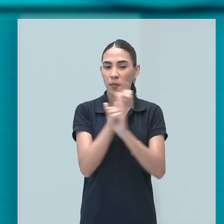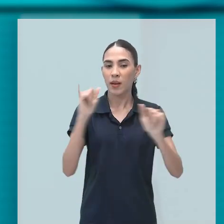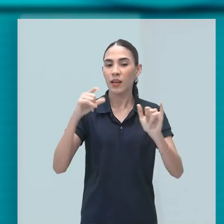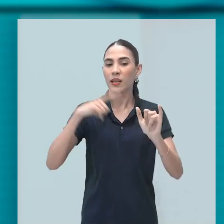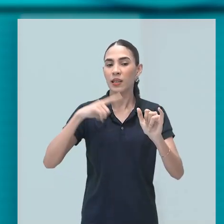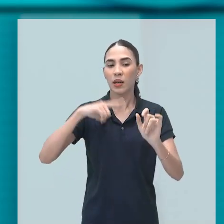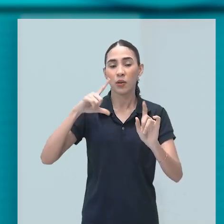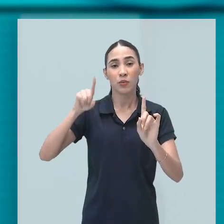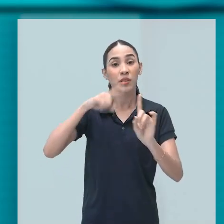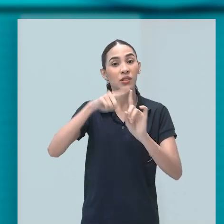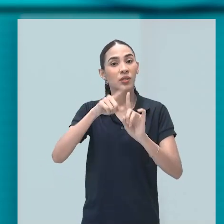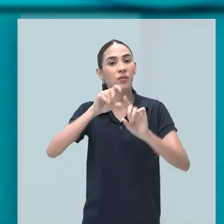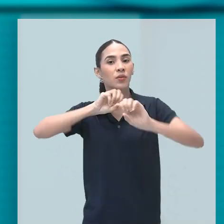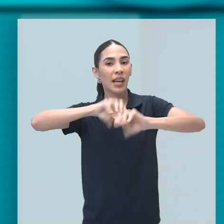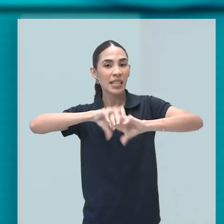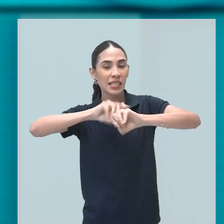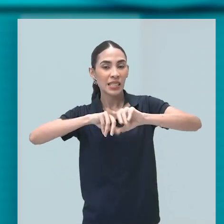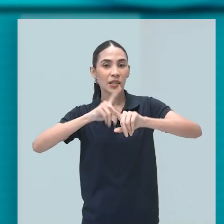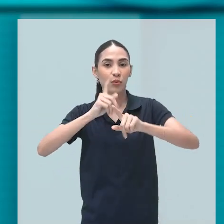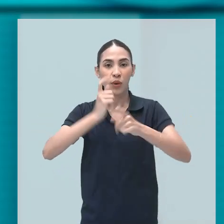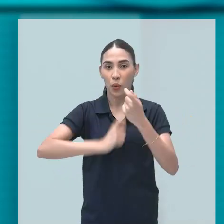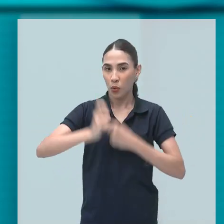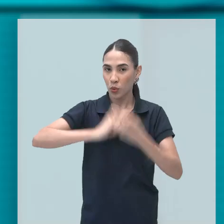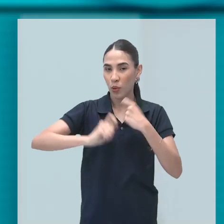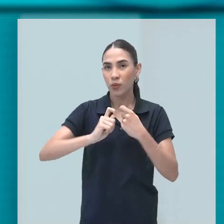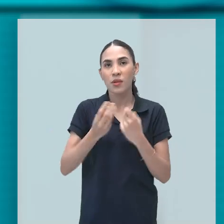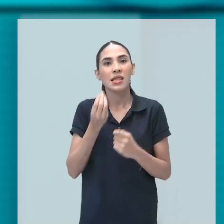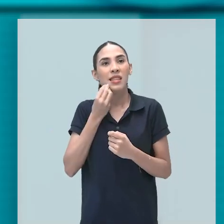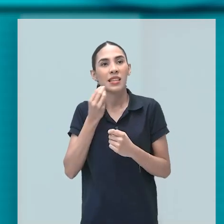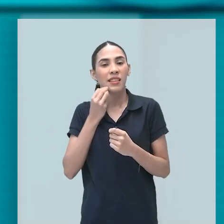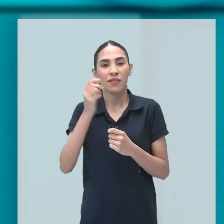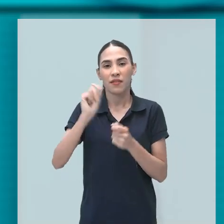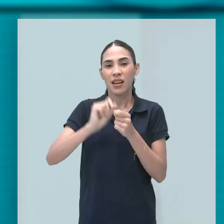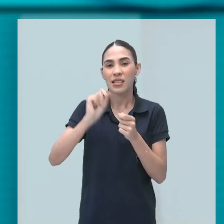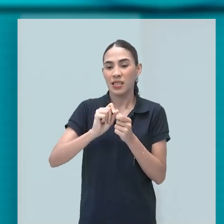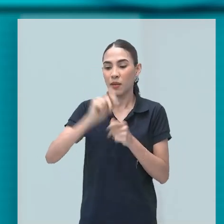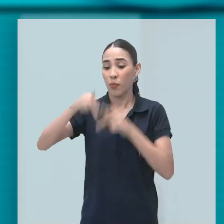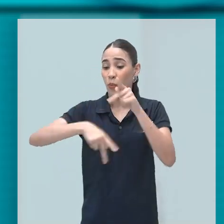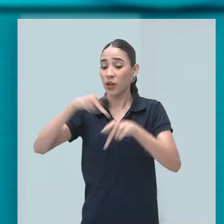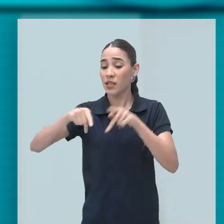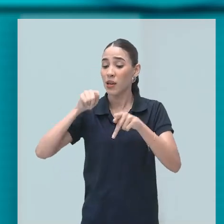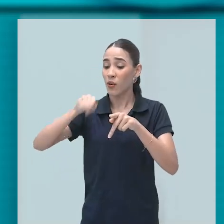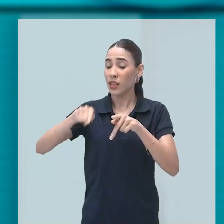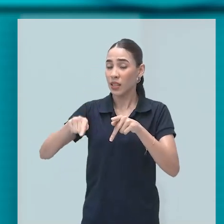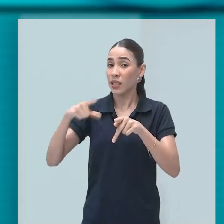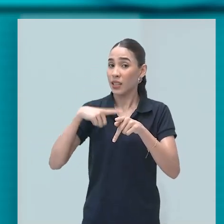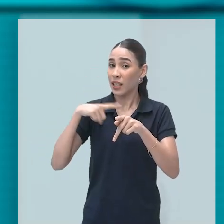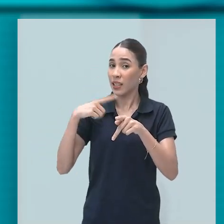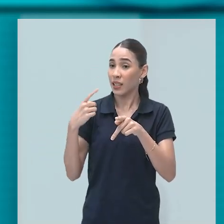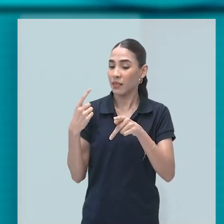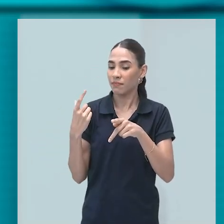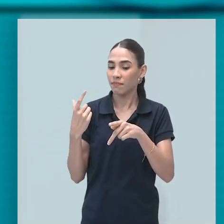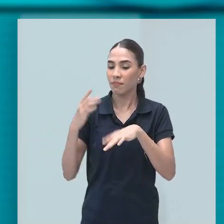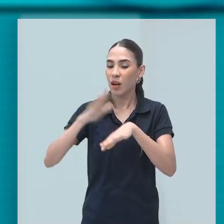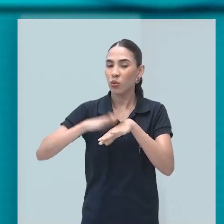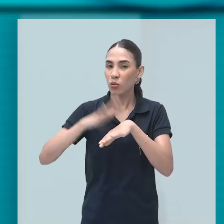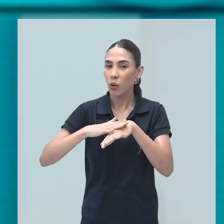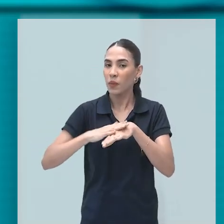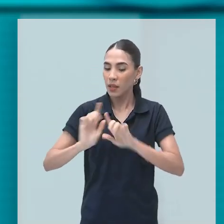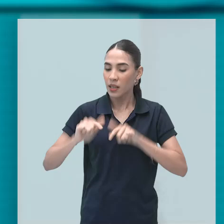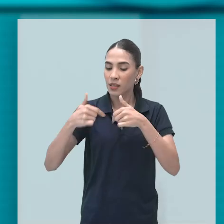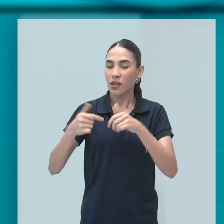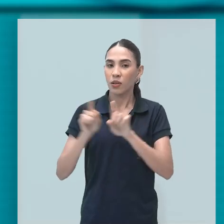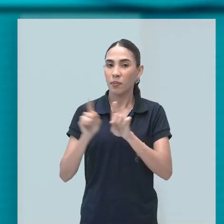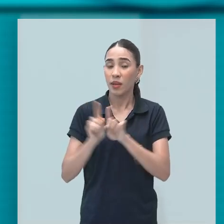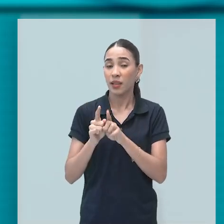de educação financeira, busca fazer com que a população assuma, ou seja, tenha determinadas